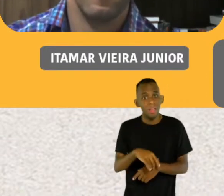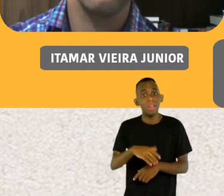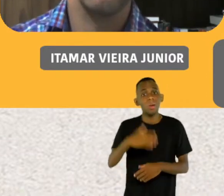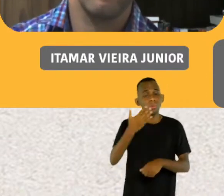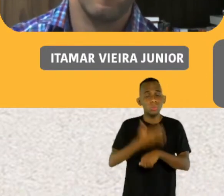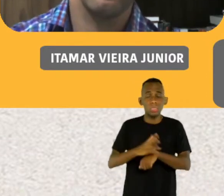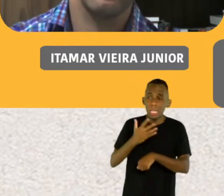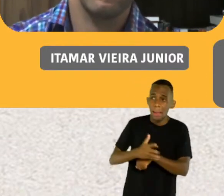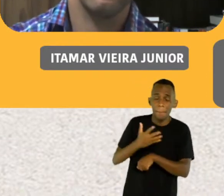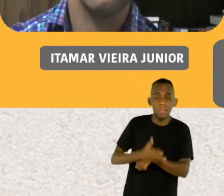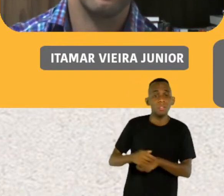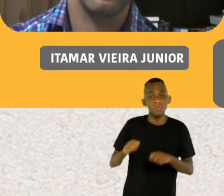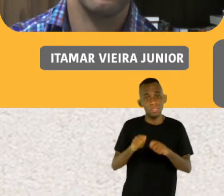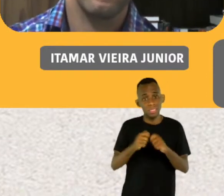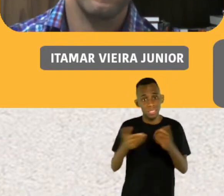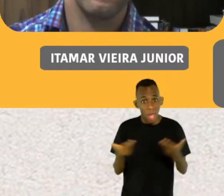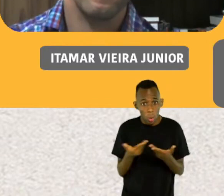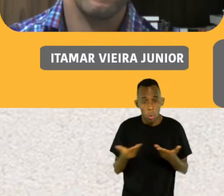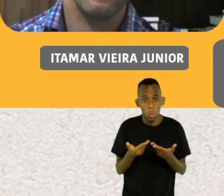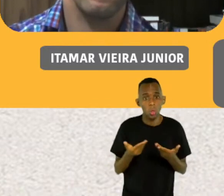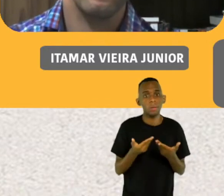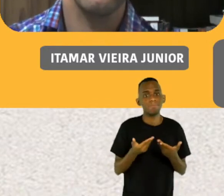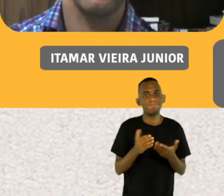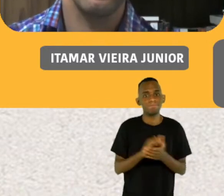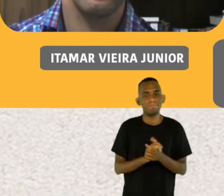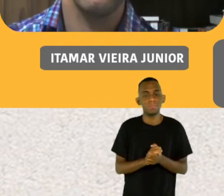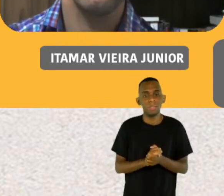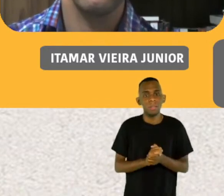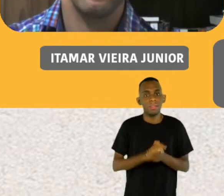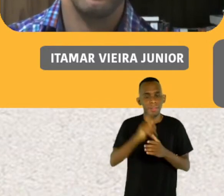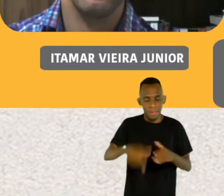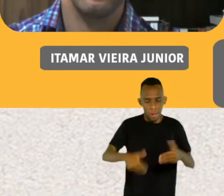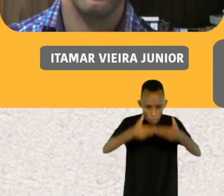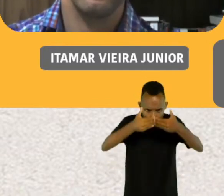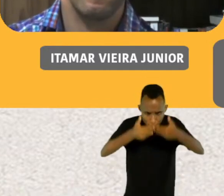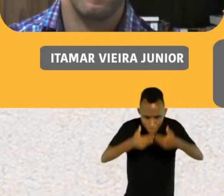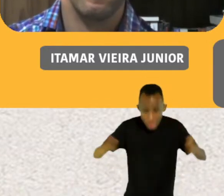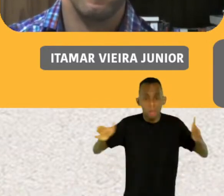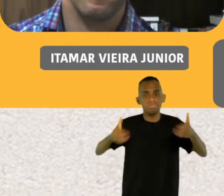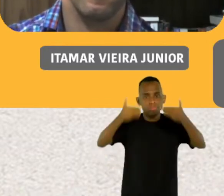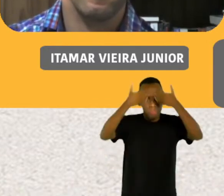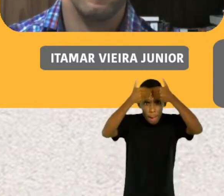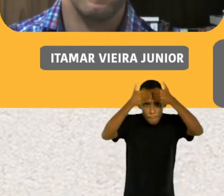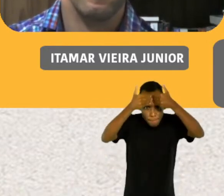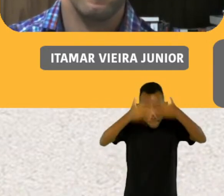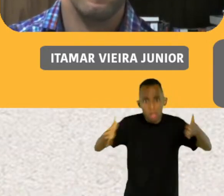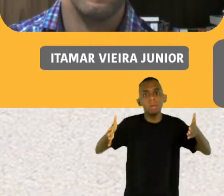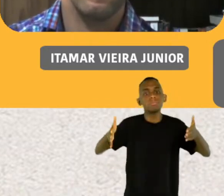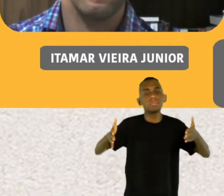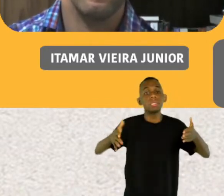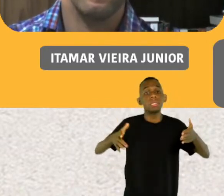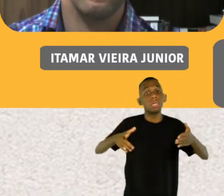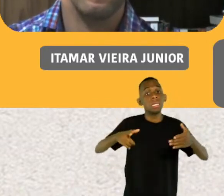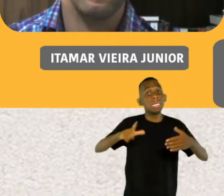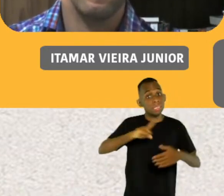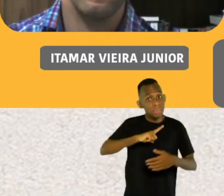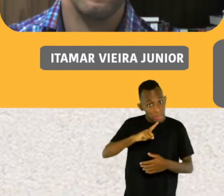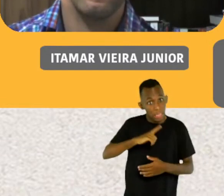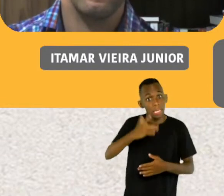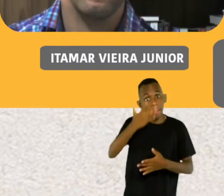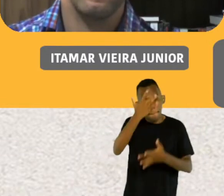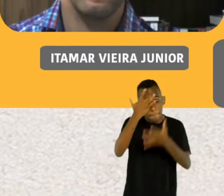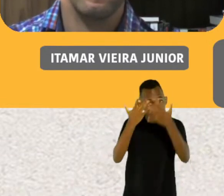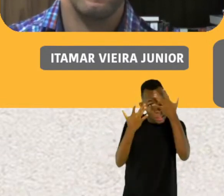não é? Quer dizer, de arrebentar as bolhas e dizer, olha, pense que tem pessoas, e são pessoas tão